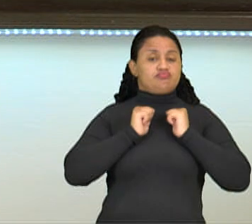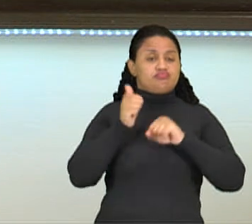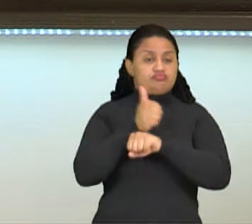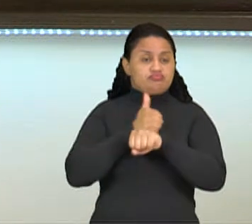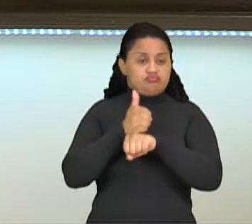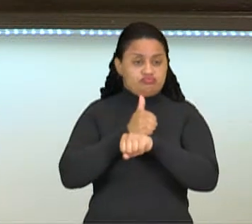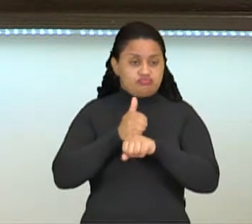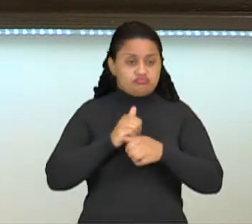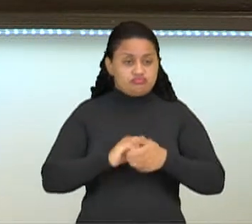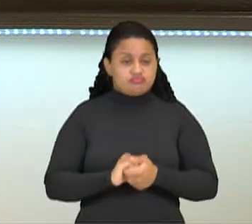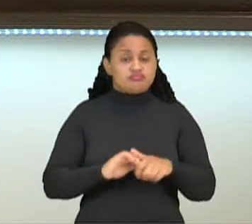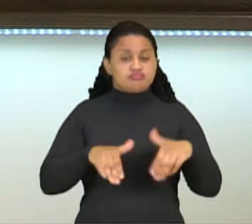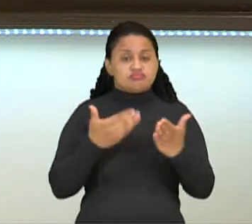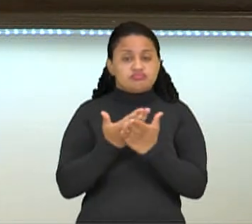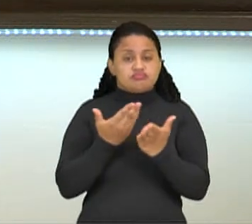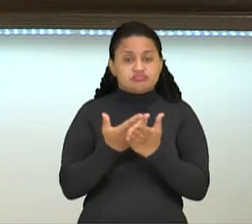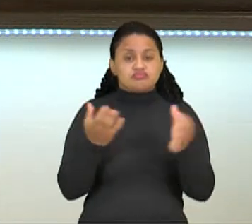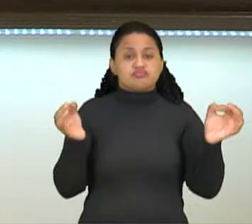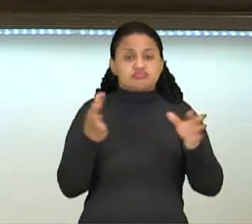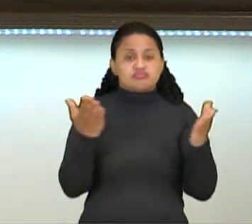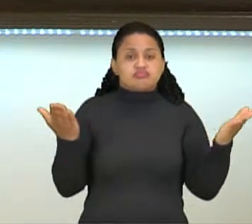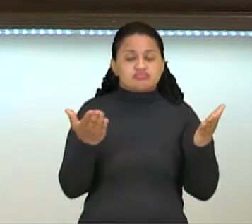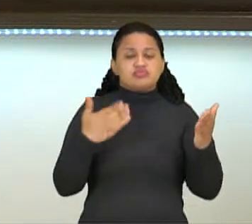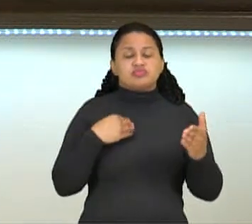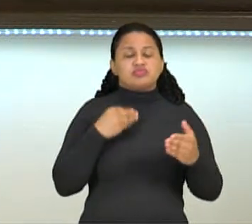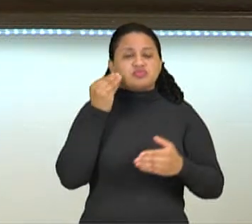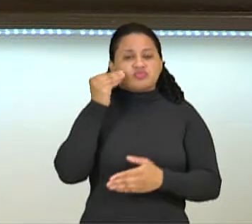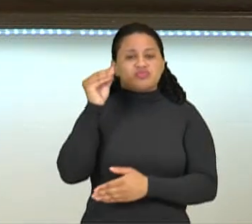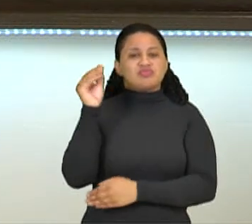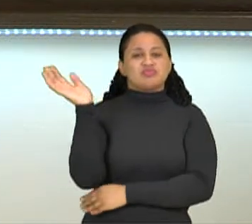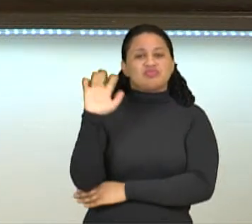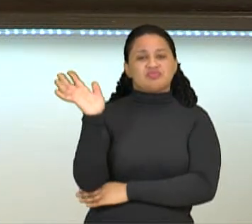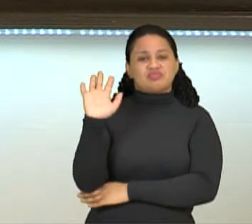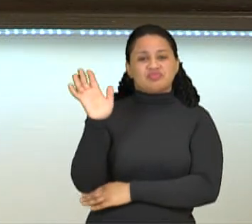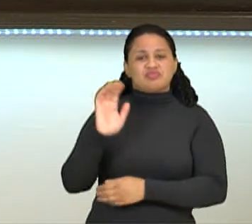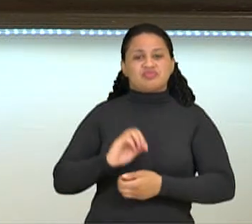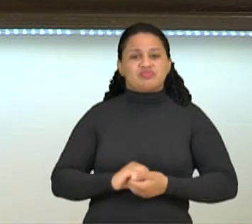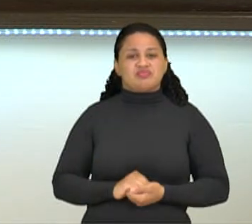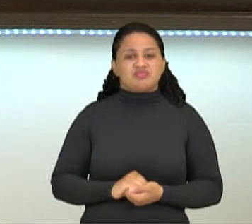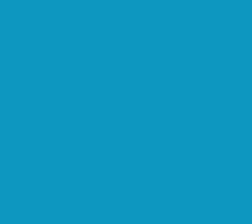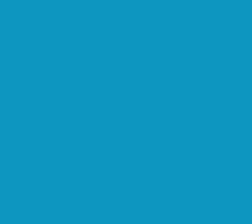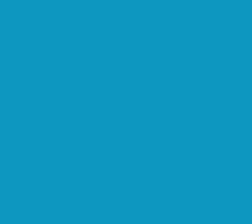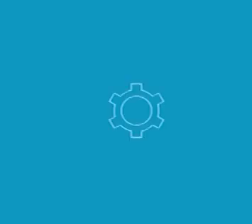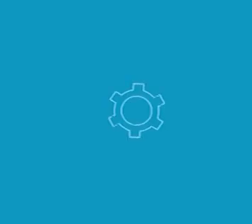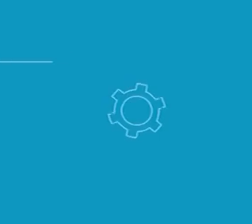notícia. Pessoal, nossa aula termina por aqui. Um beijo da prof. Até a próxima.